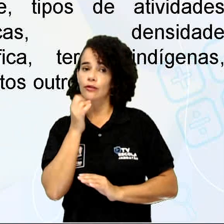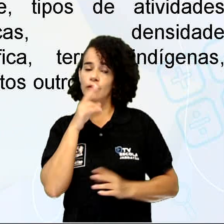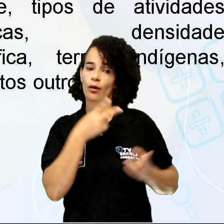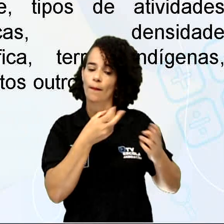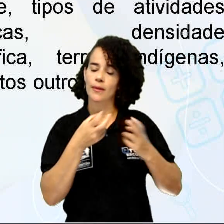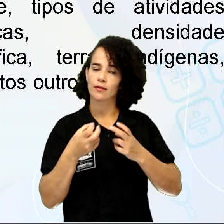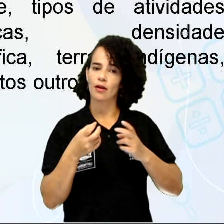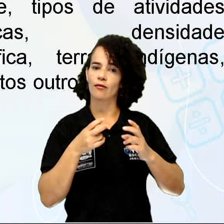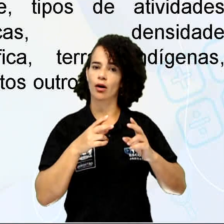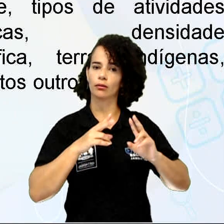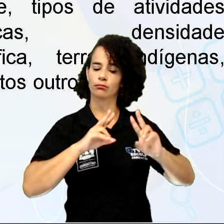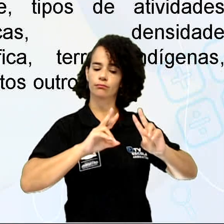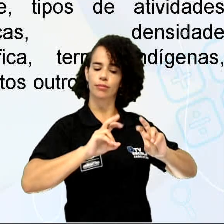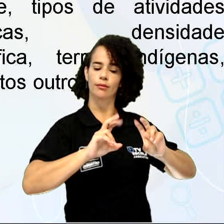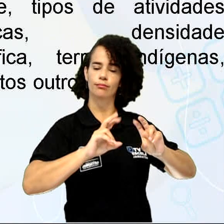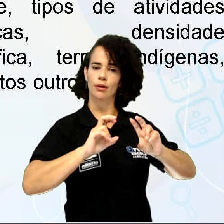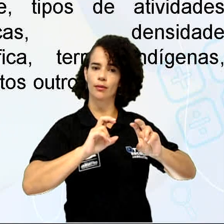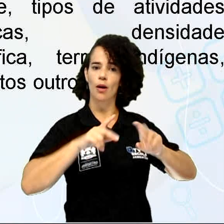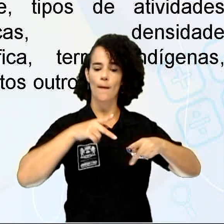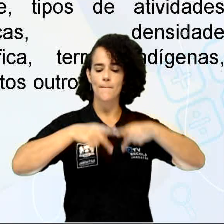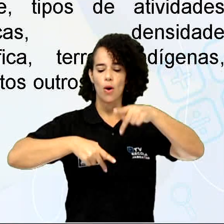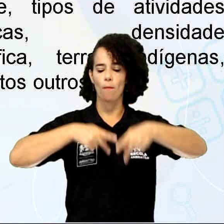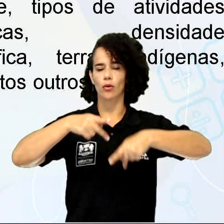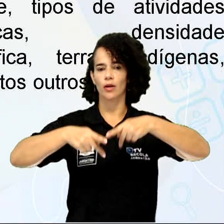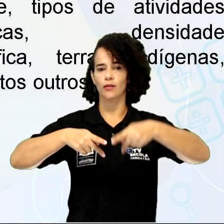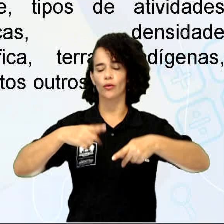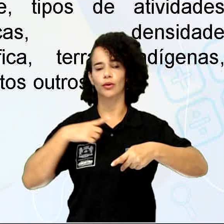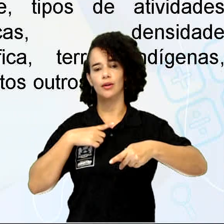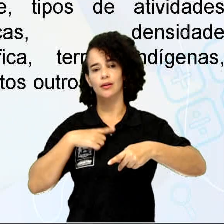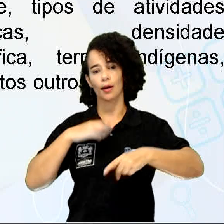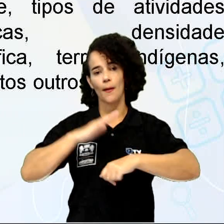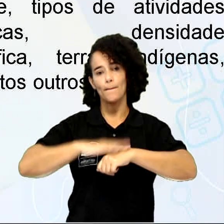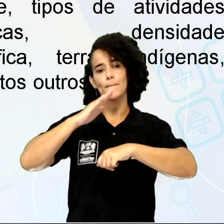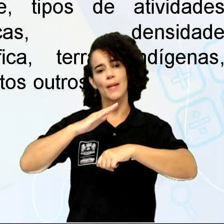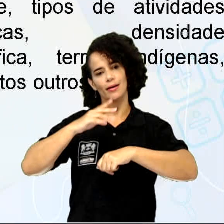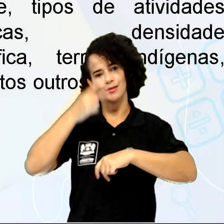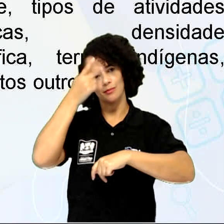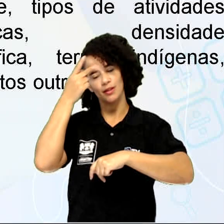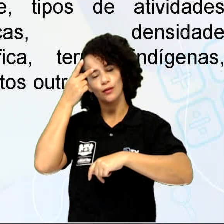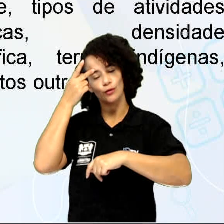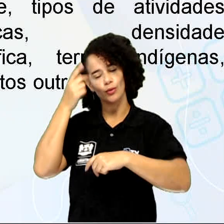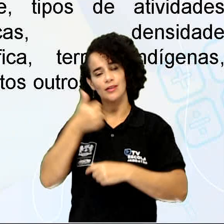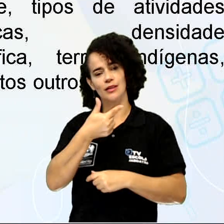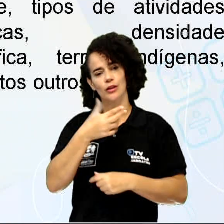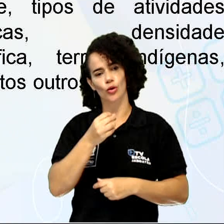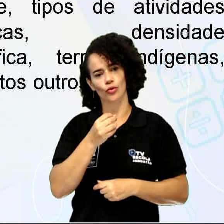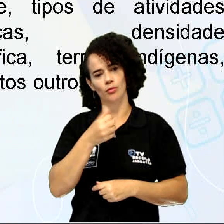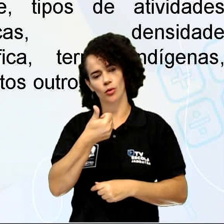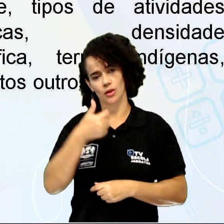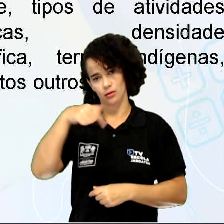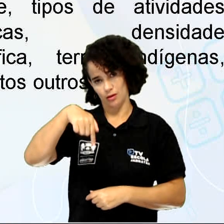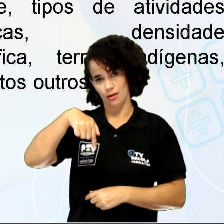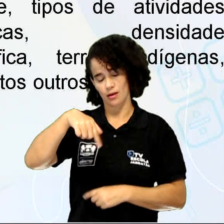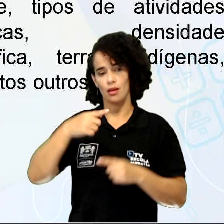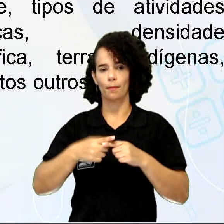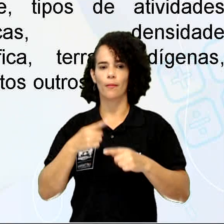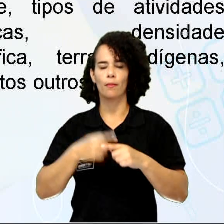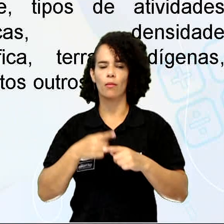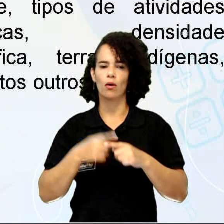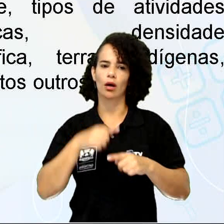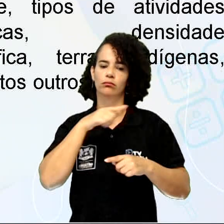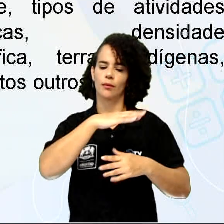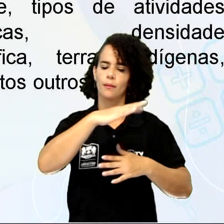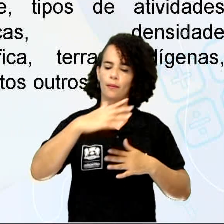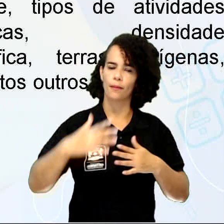ver que é um mapa de população, onde tem mais gente, onde tinha mais gente em 2017. Porque os mapas temáticos, eles